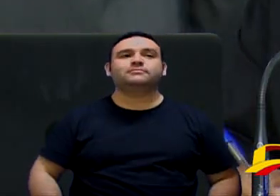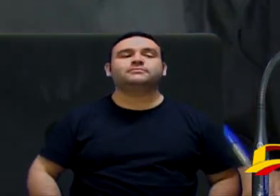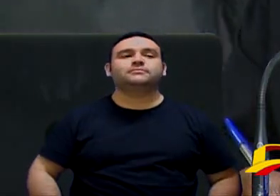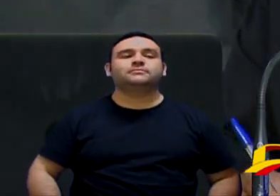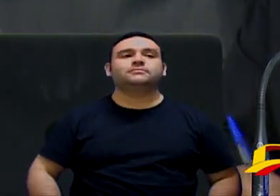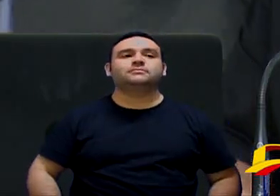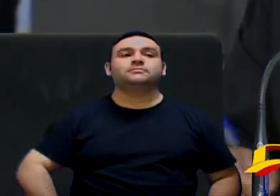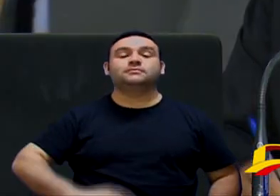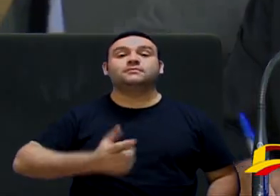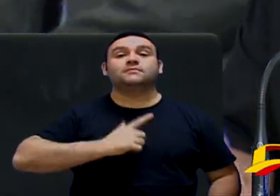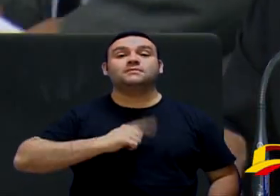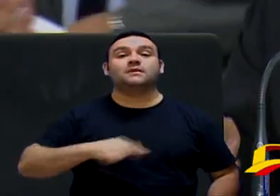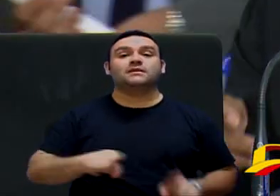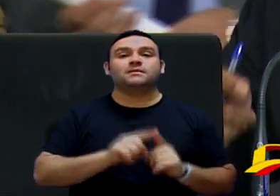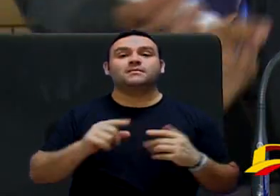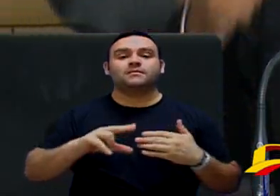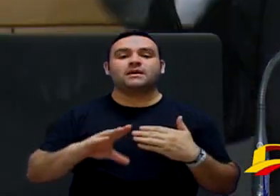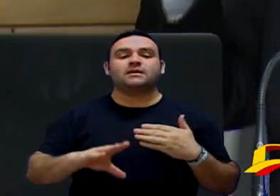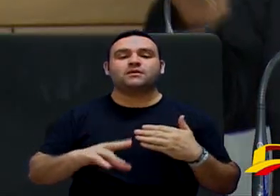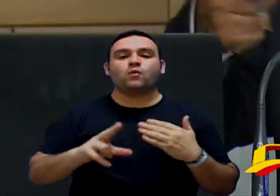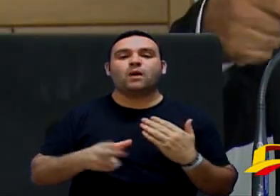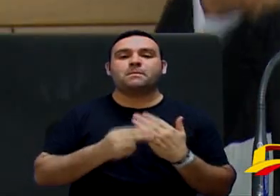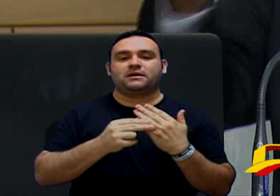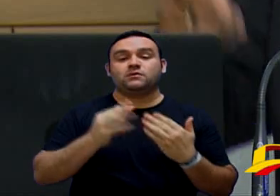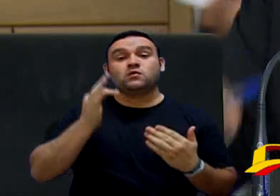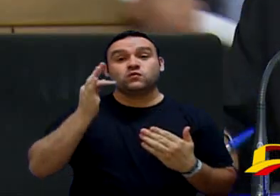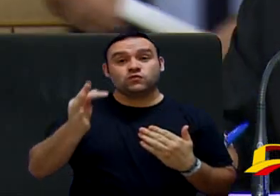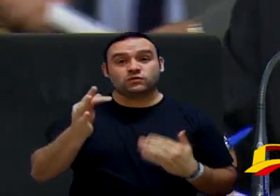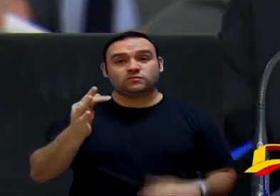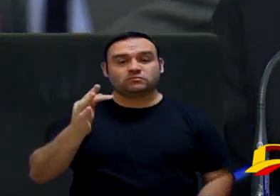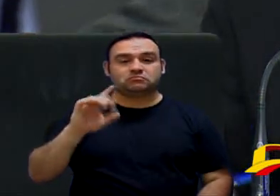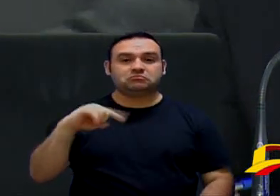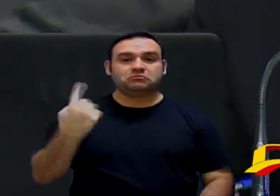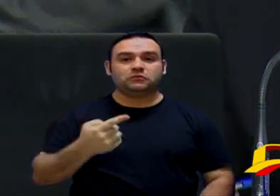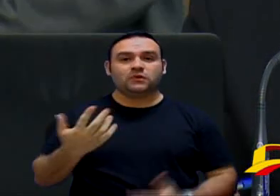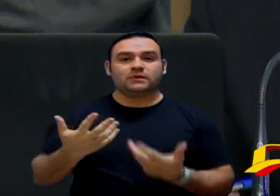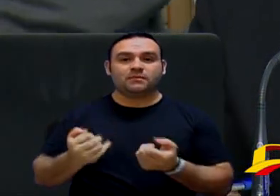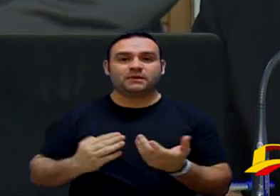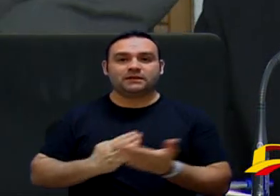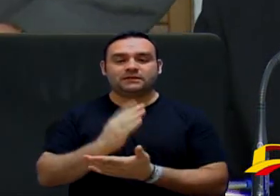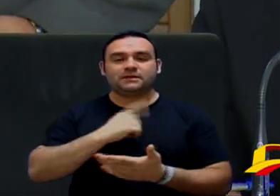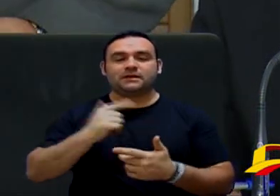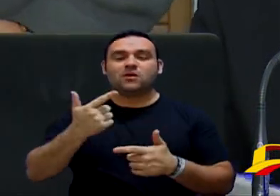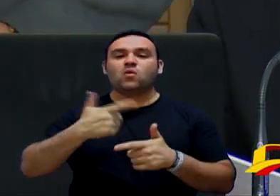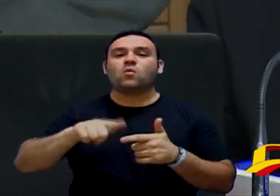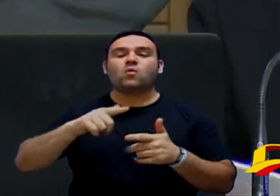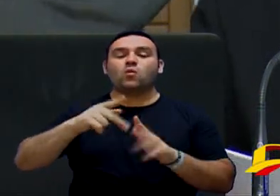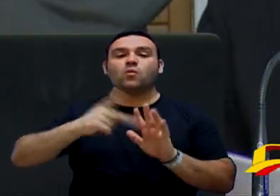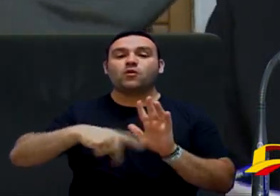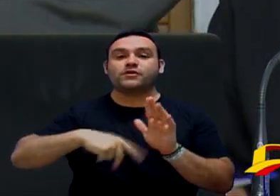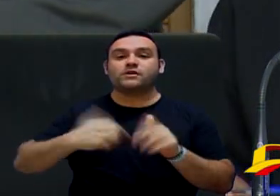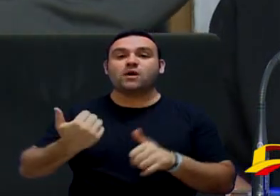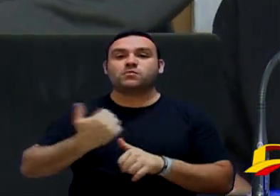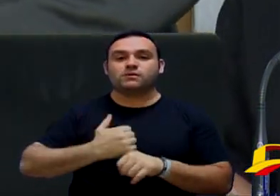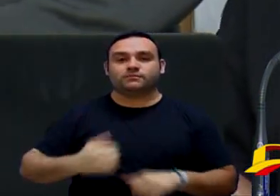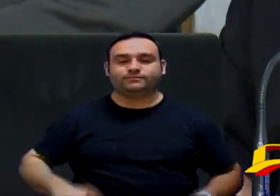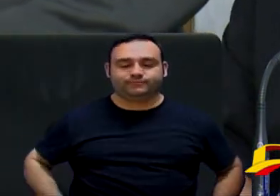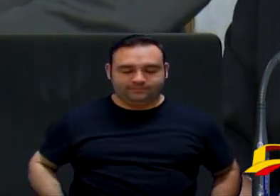e tem uma pensado também depois futuramente nós a prova discute o projeto